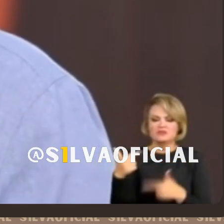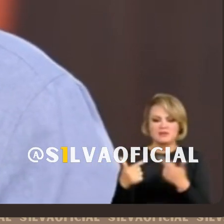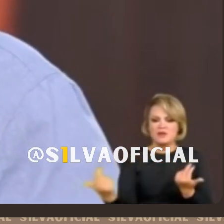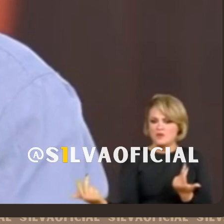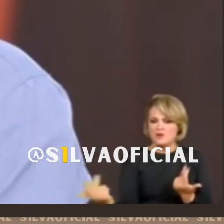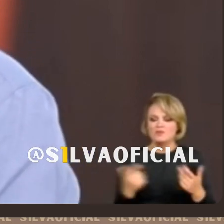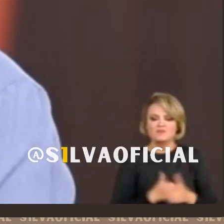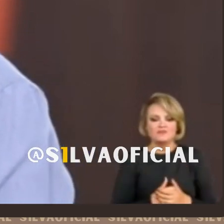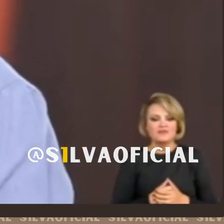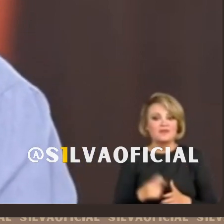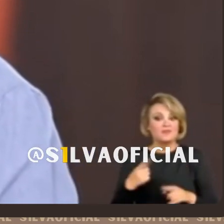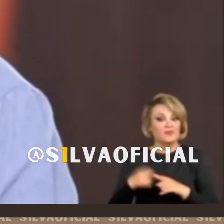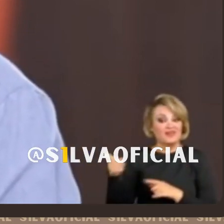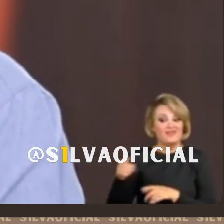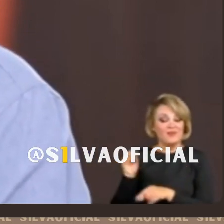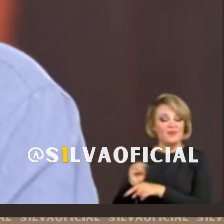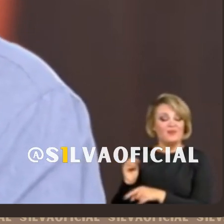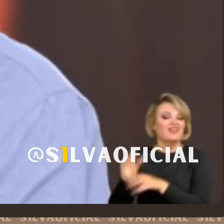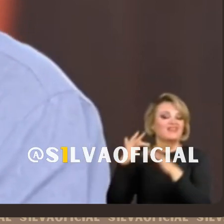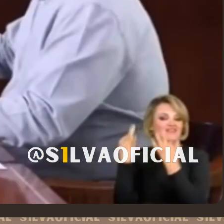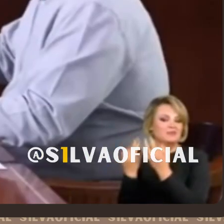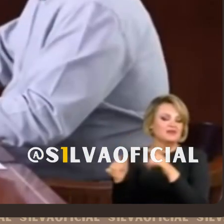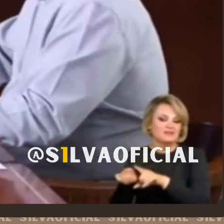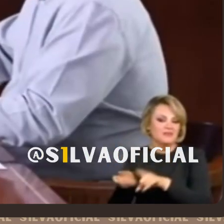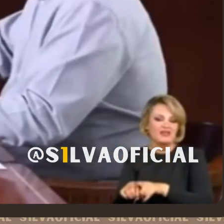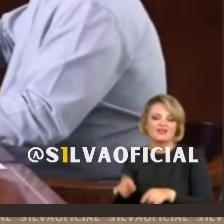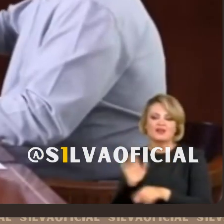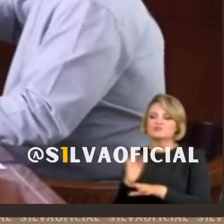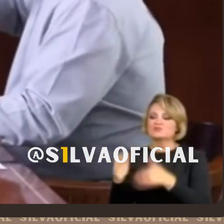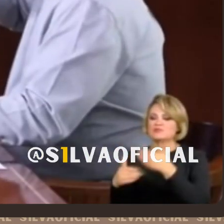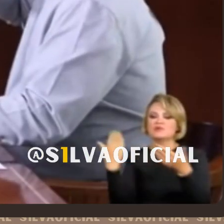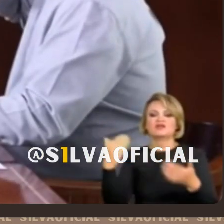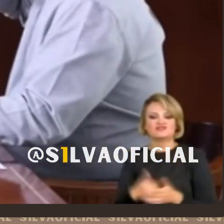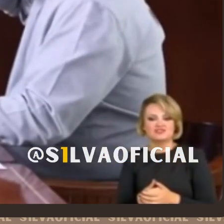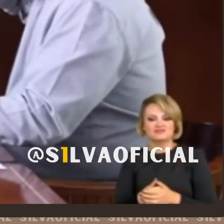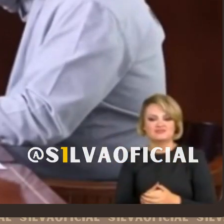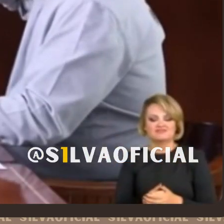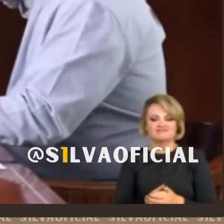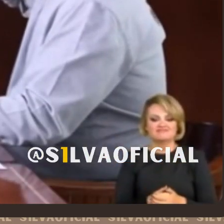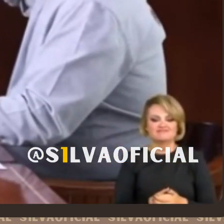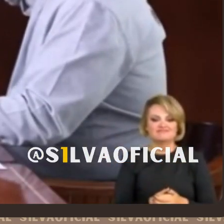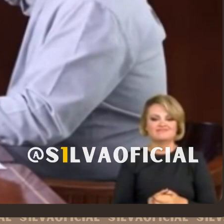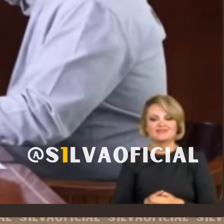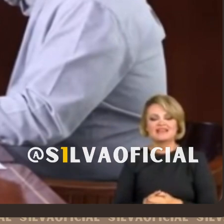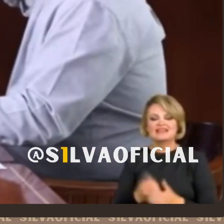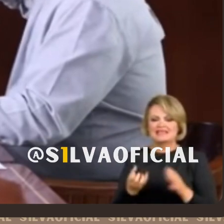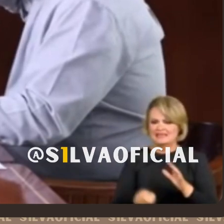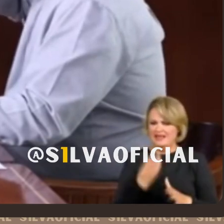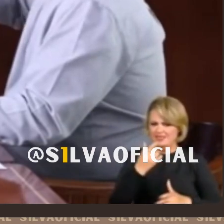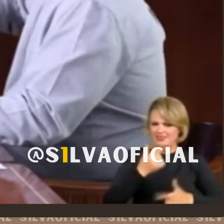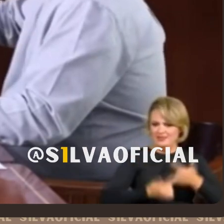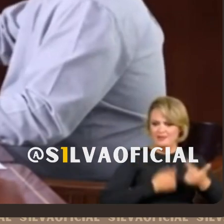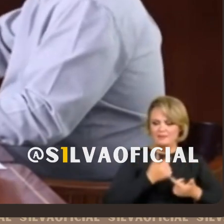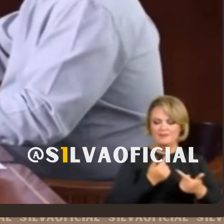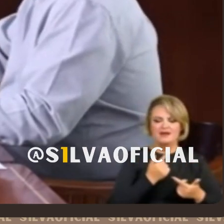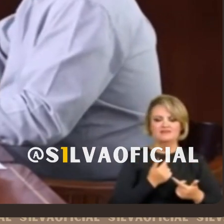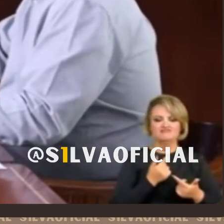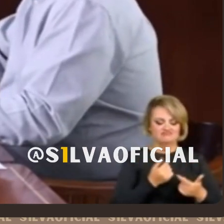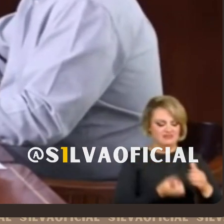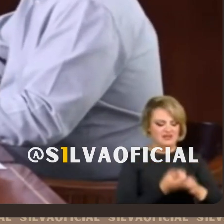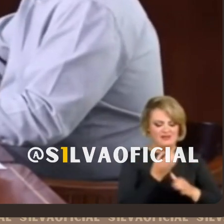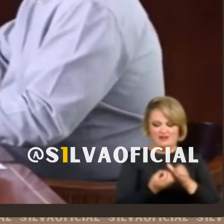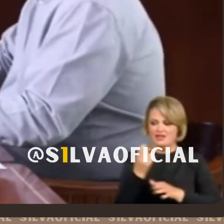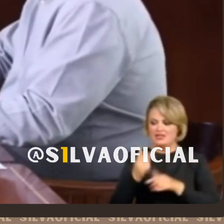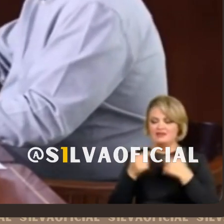progredir e isso é muito bom para o país. É, criação de emprego é realmente o que vai dar uma qualidade de vida e uma felicidade mesmo